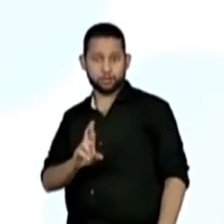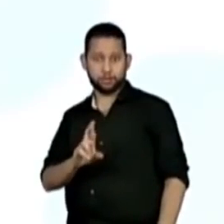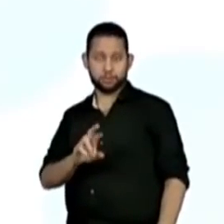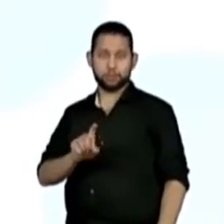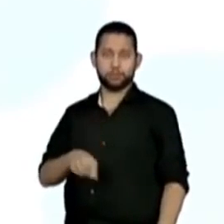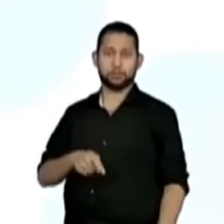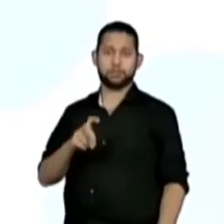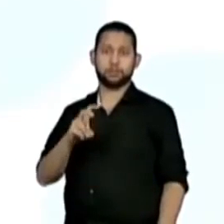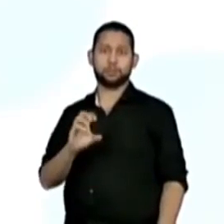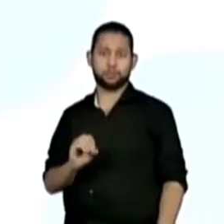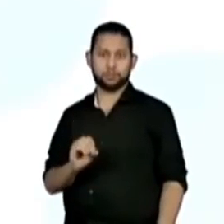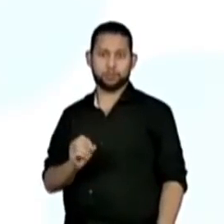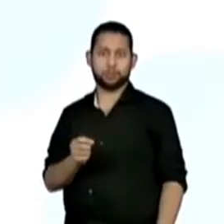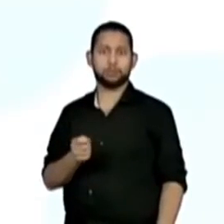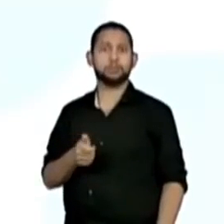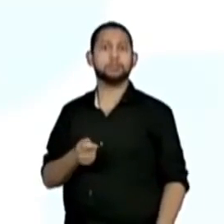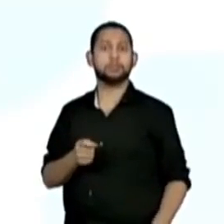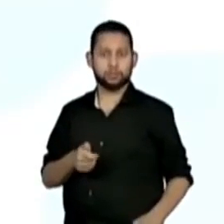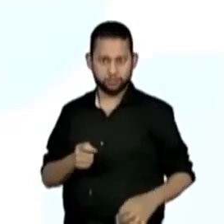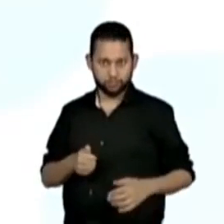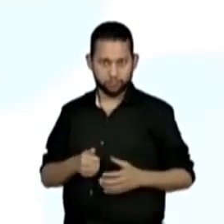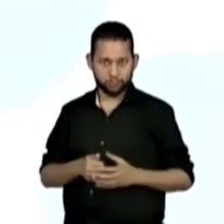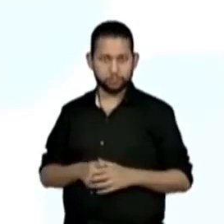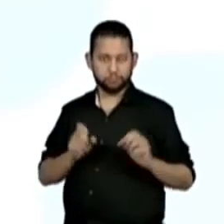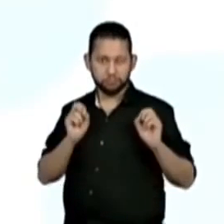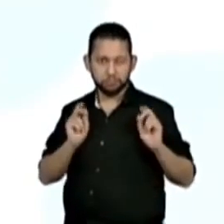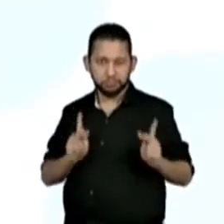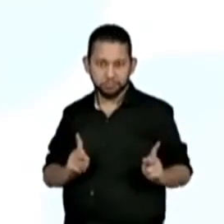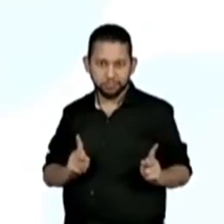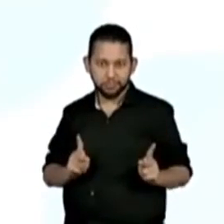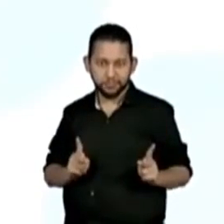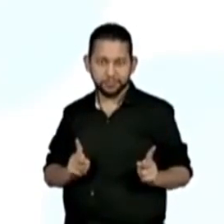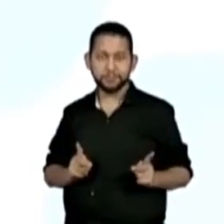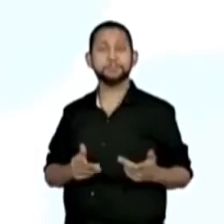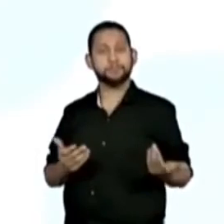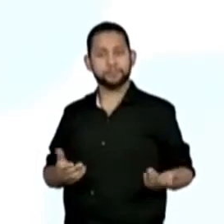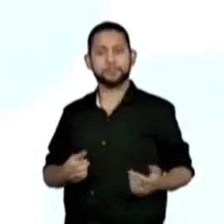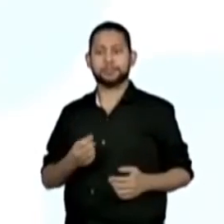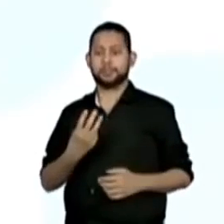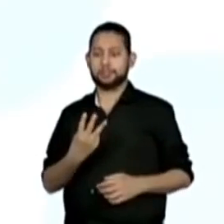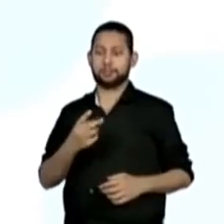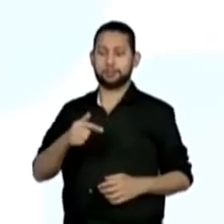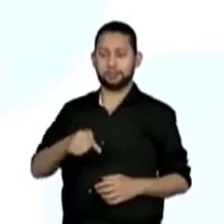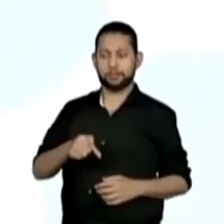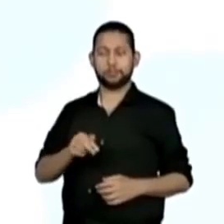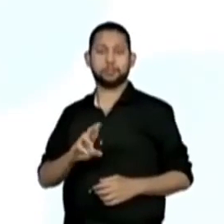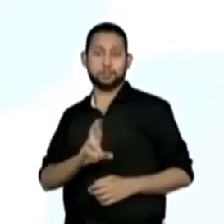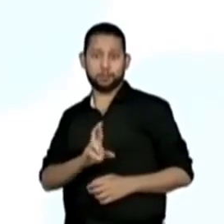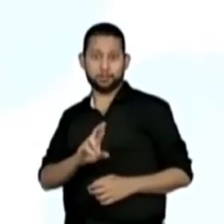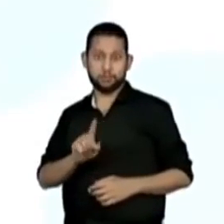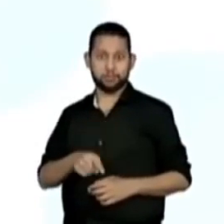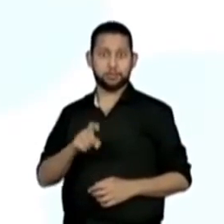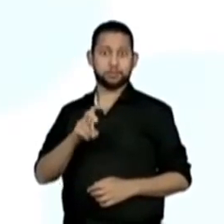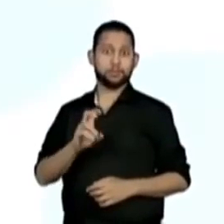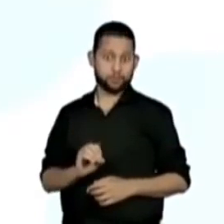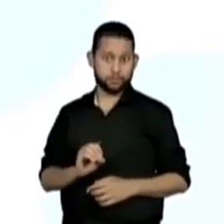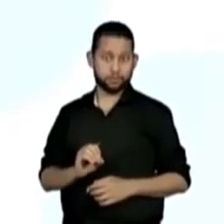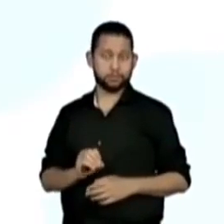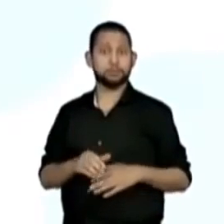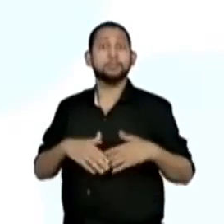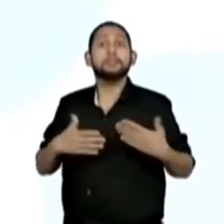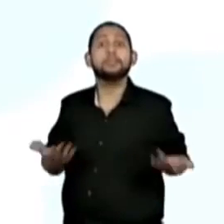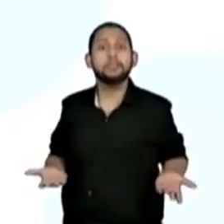37 e 50 correto r 37,50 e